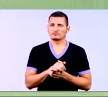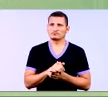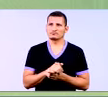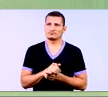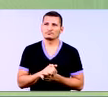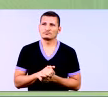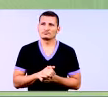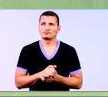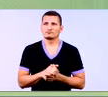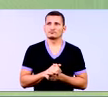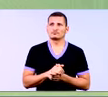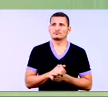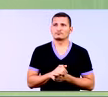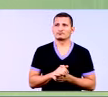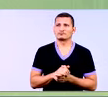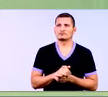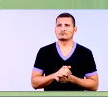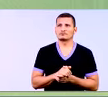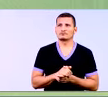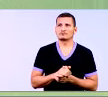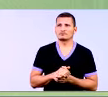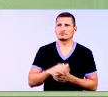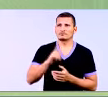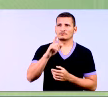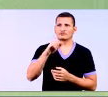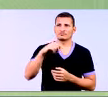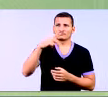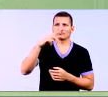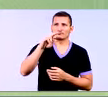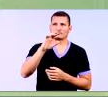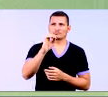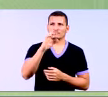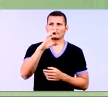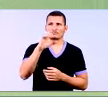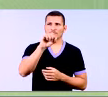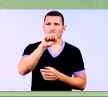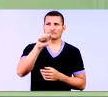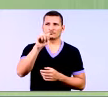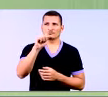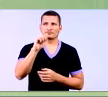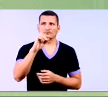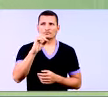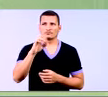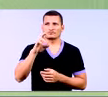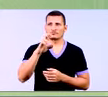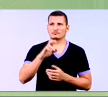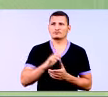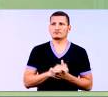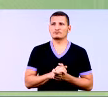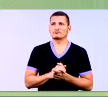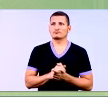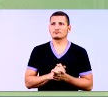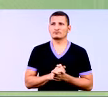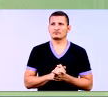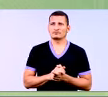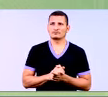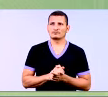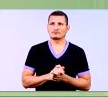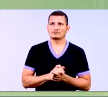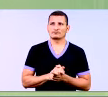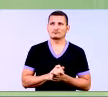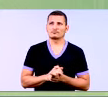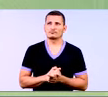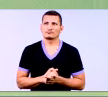quê? Do processador. Olha que legal. Mas ele chamou o processador